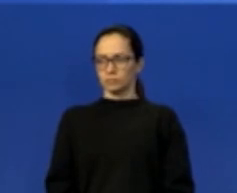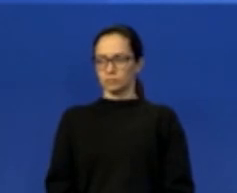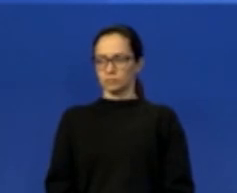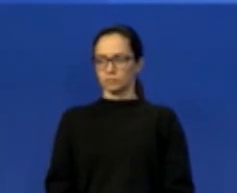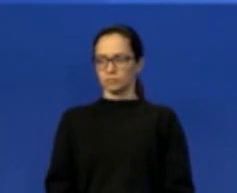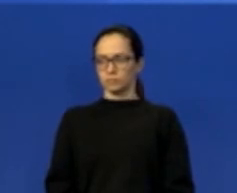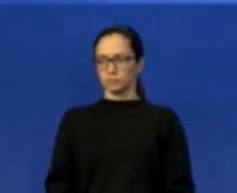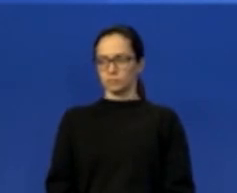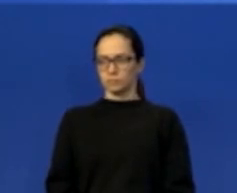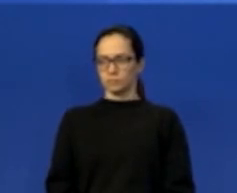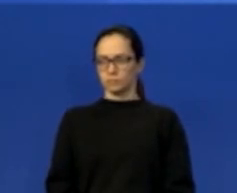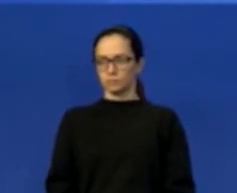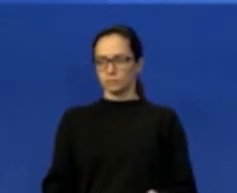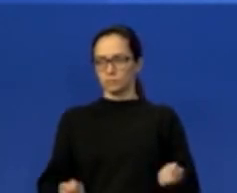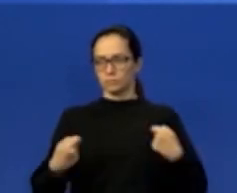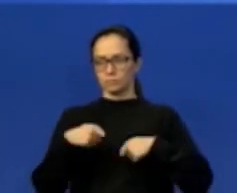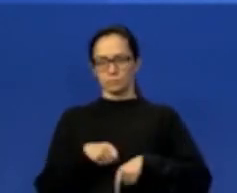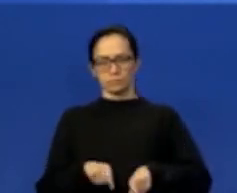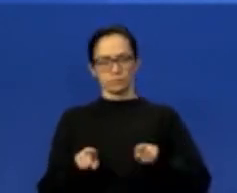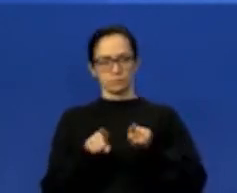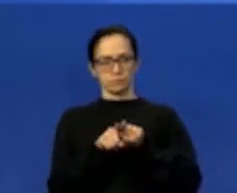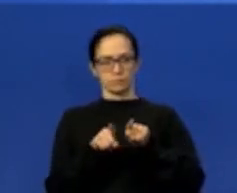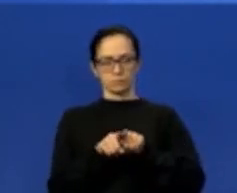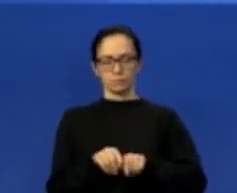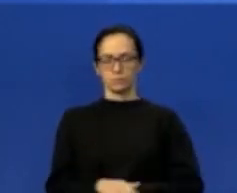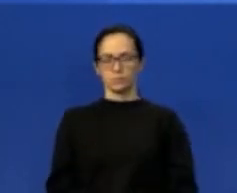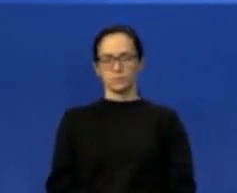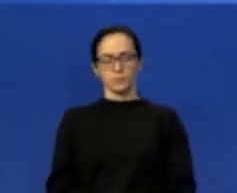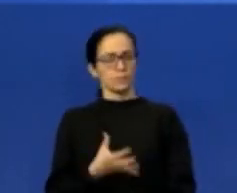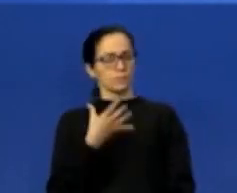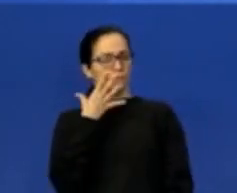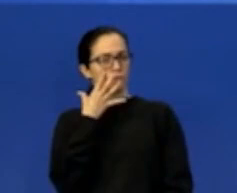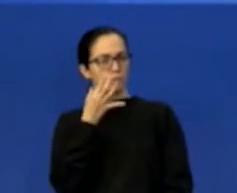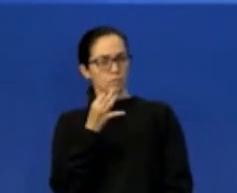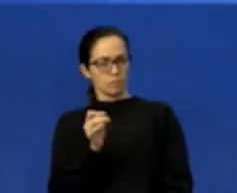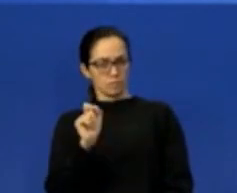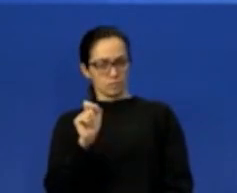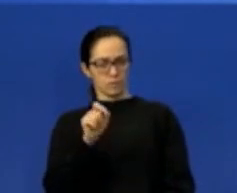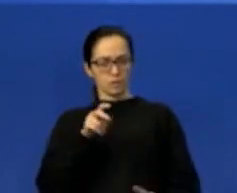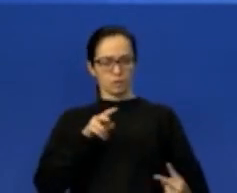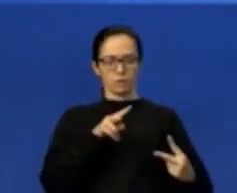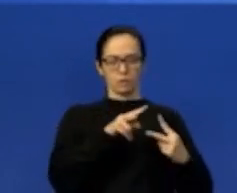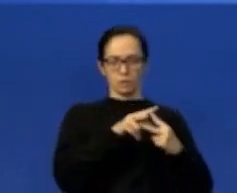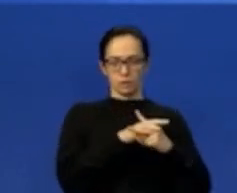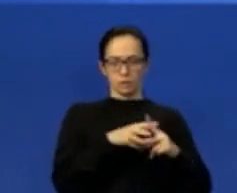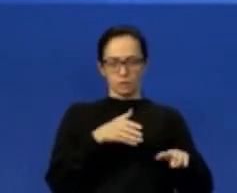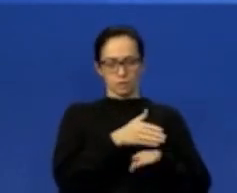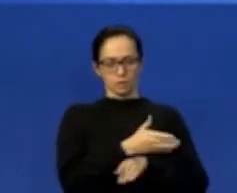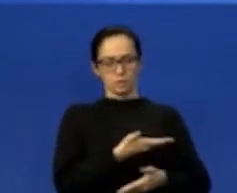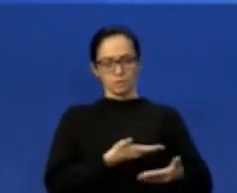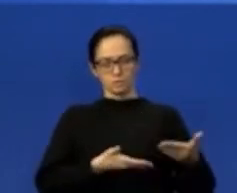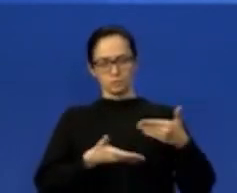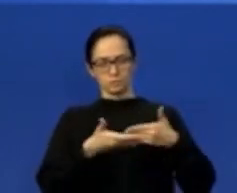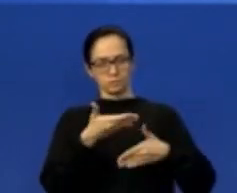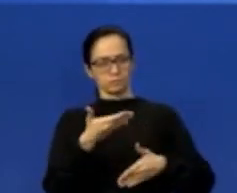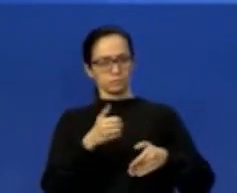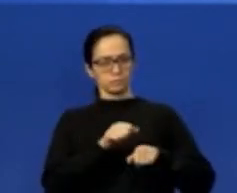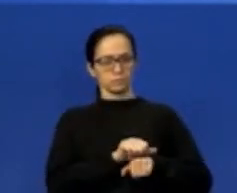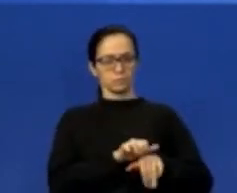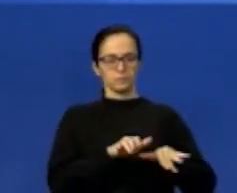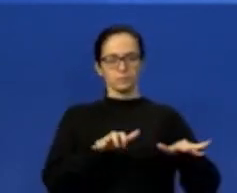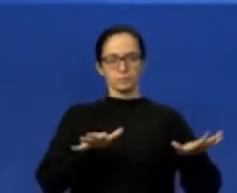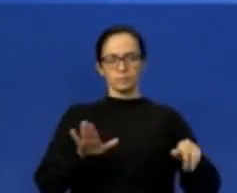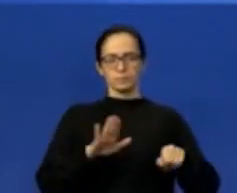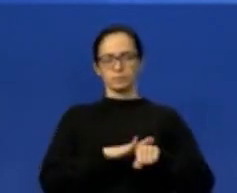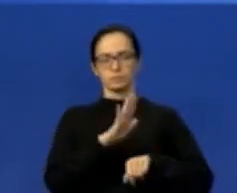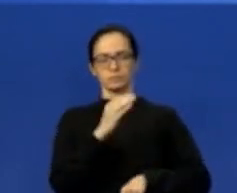Nesse contexto, eu tenho que chamar a atenção que as lutas são, além de ter uma participação muito grande na